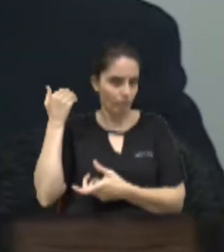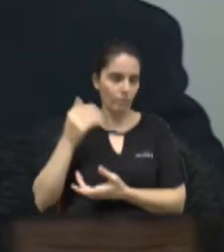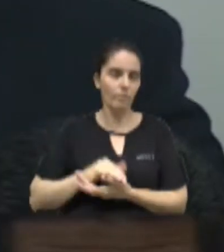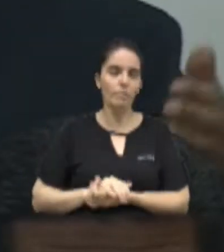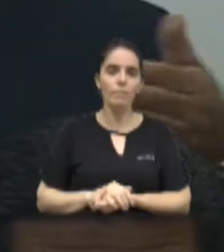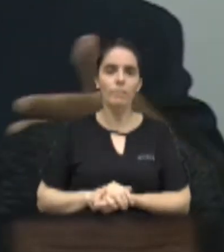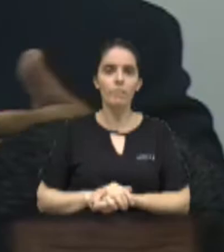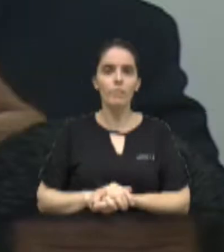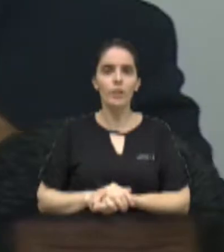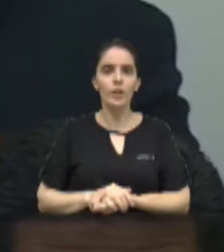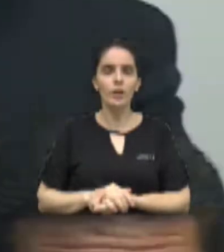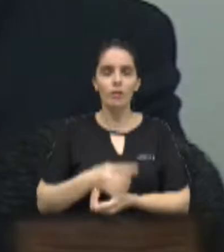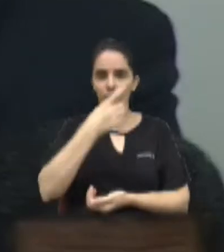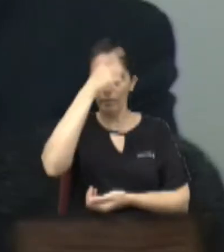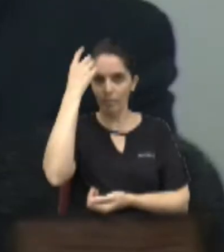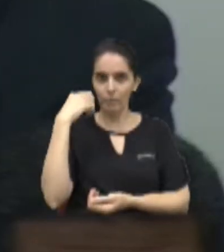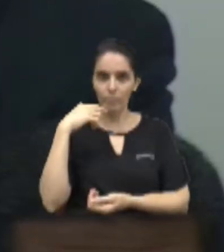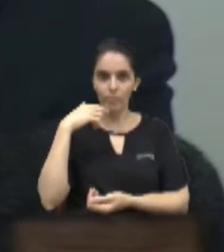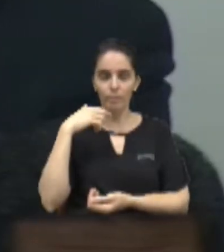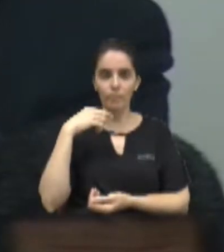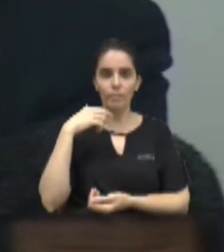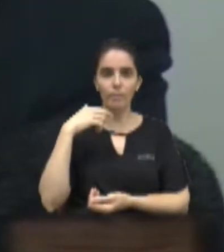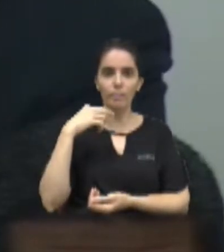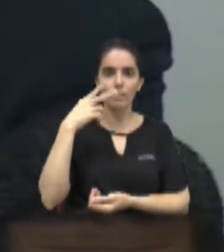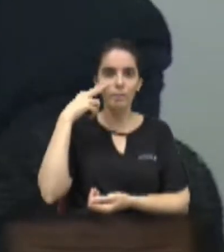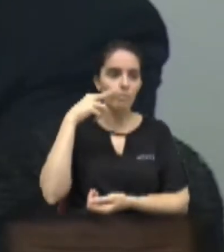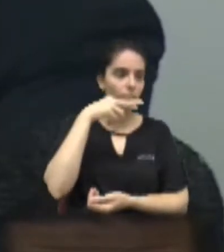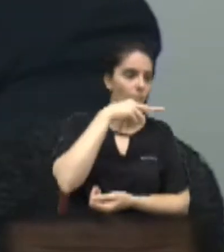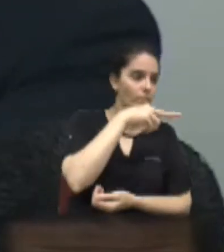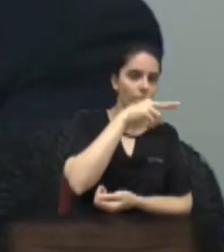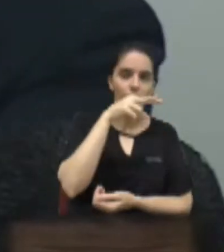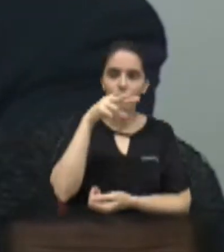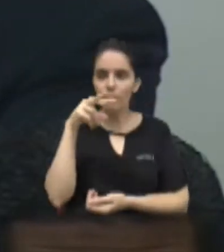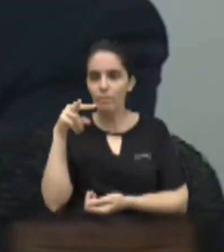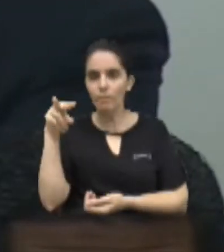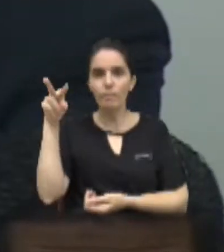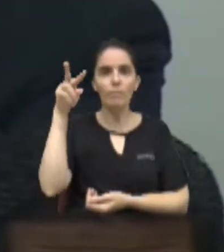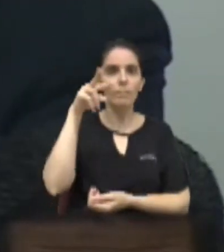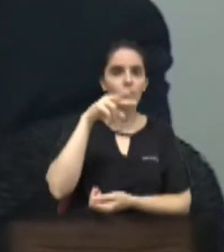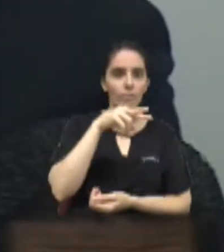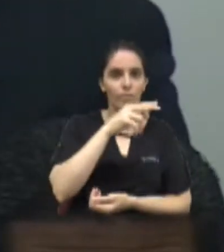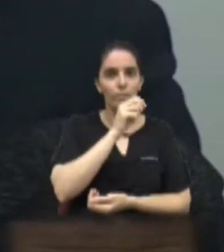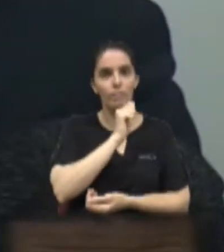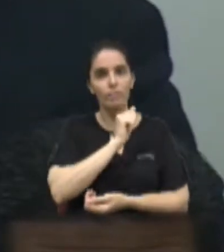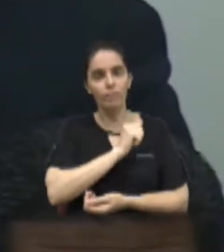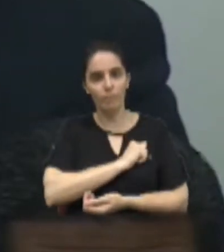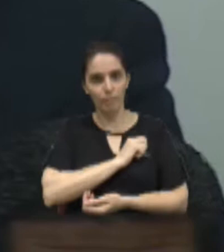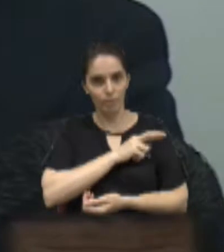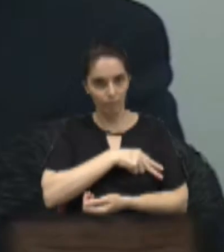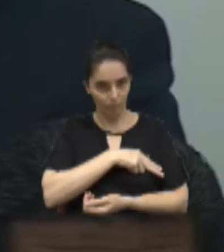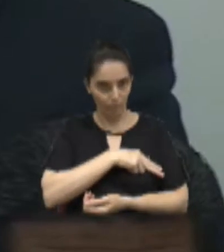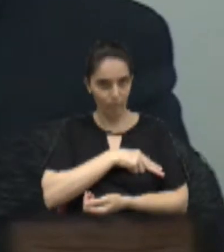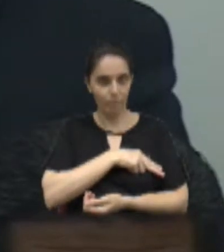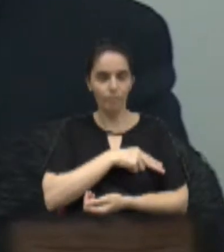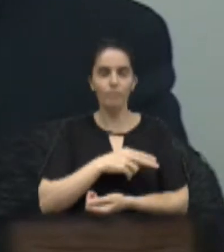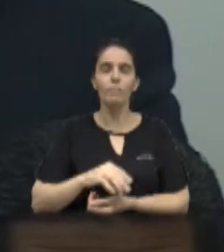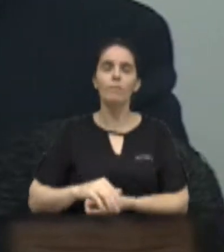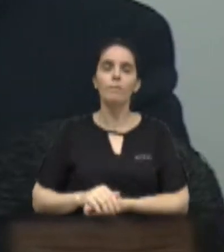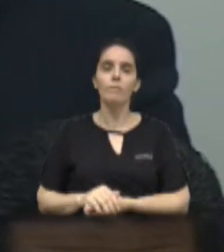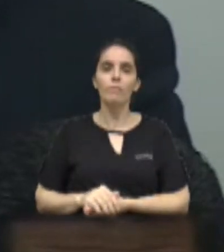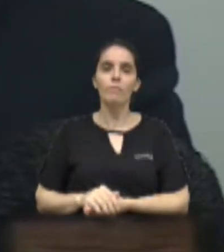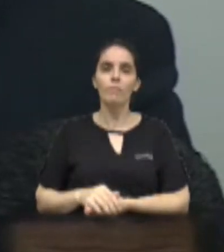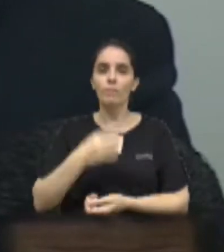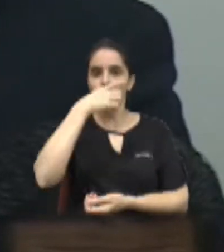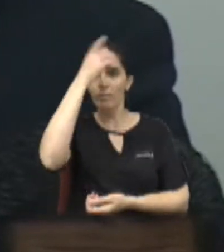eu andava Limeira, você sai para Artur Nogueira, Limeira Artur Nogueira, eu passei